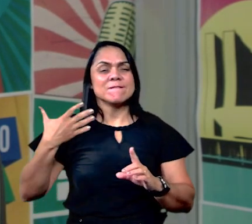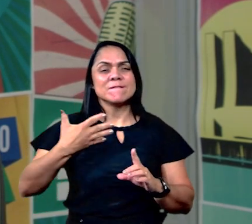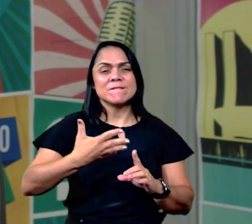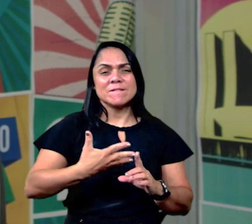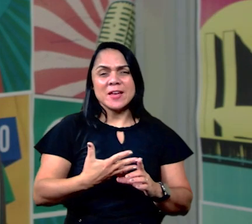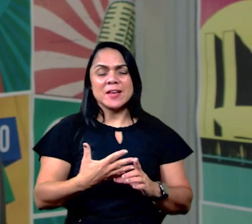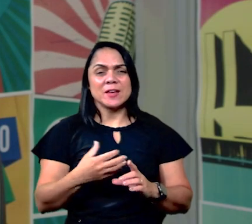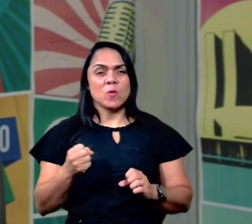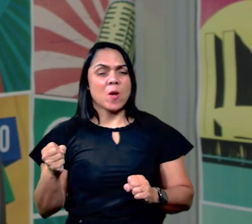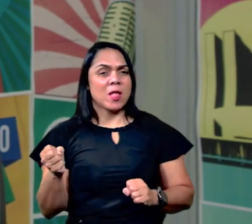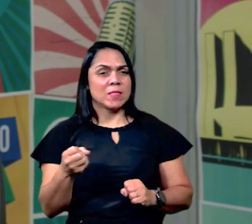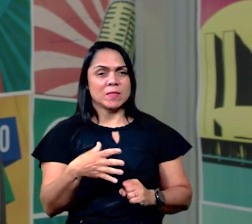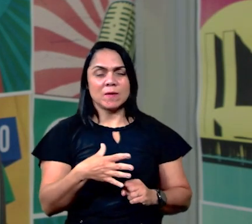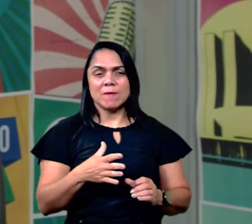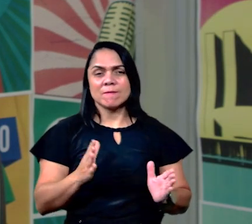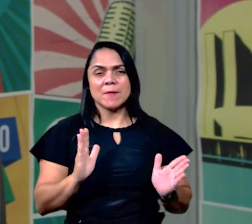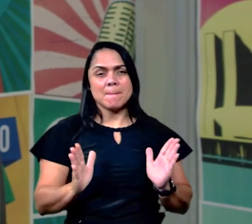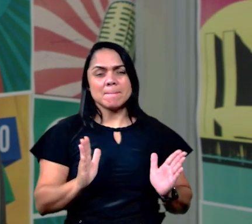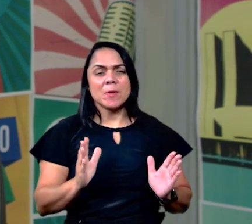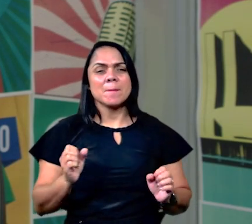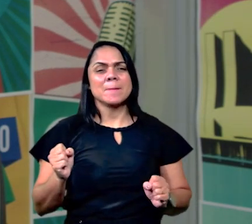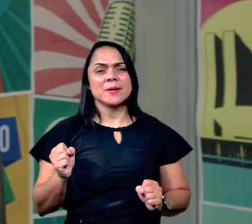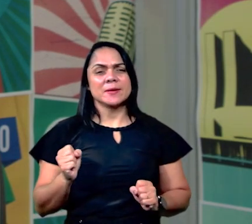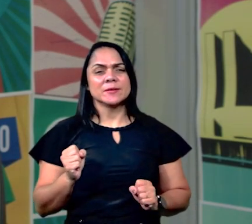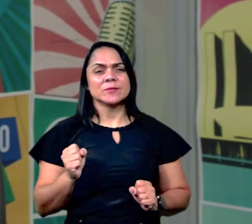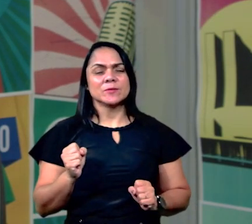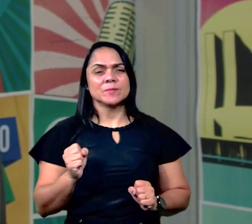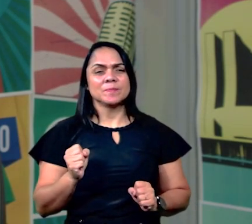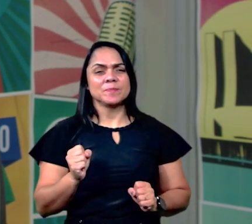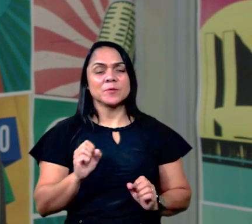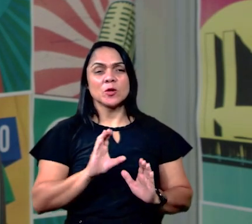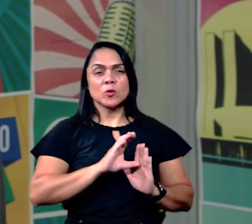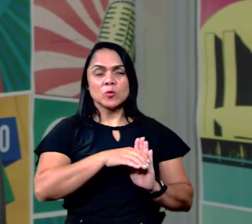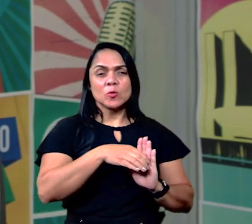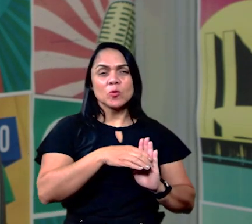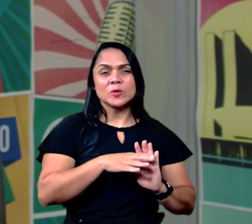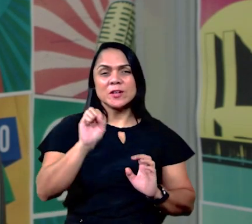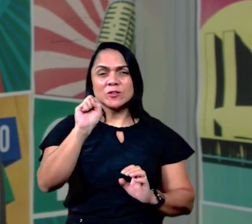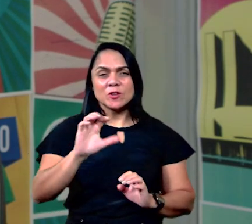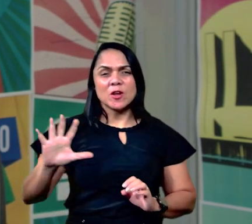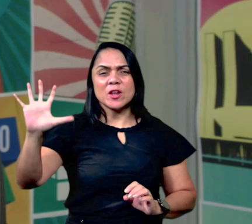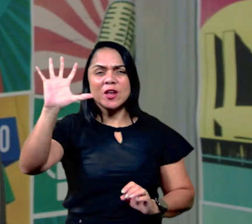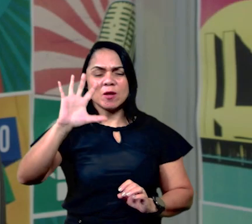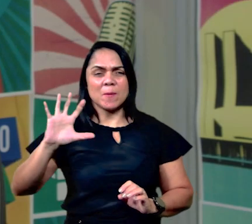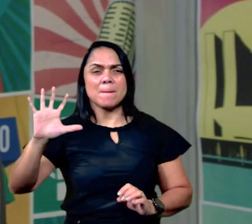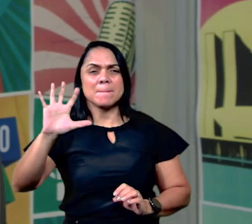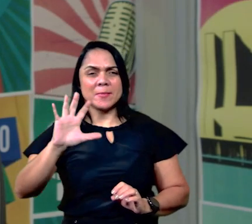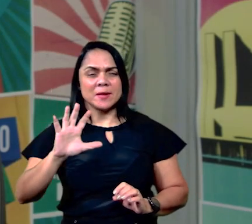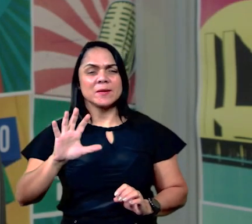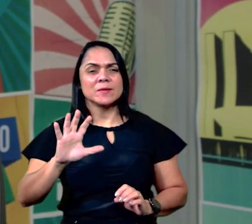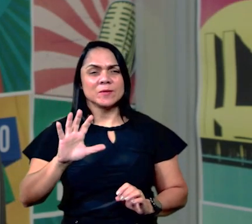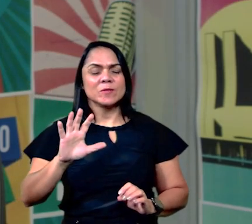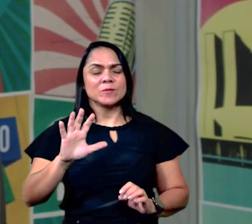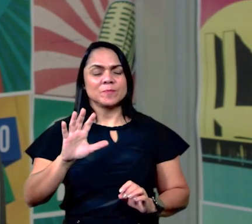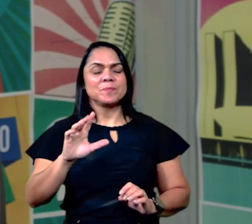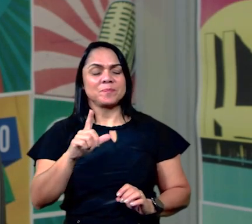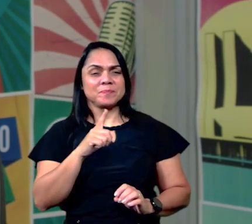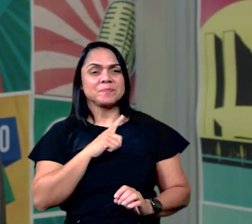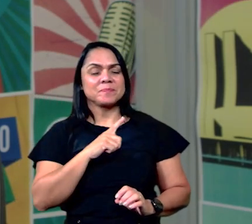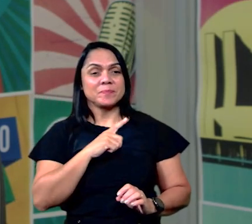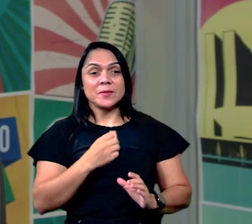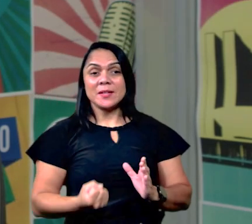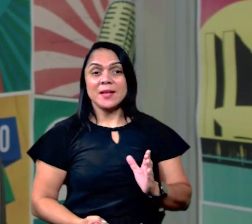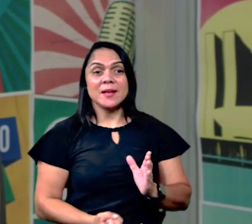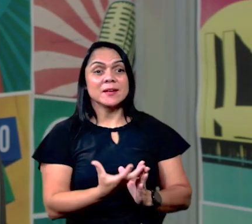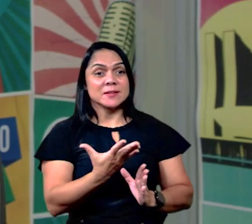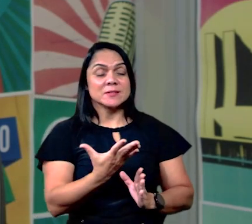é? Assim que surge a modernidade no âmbito do contexto europeu, do contexto ocidental, nós vimos surgir também aí